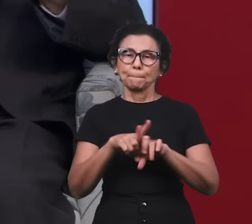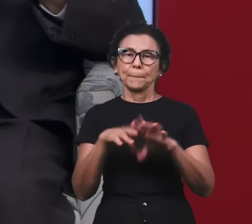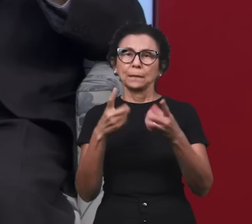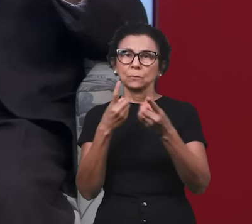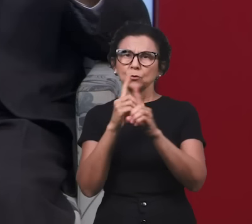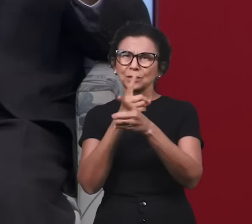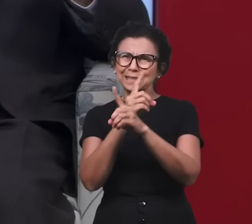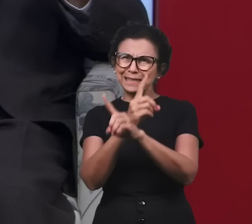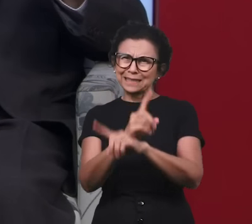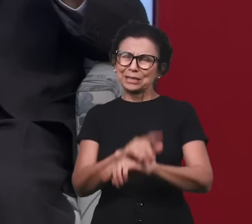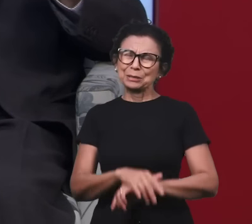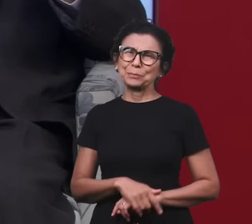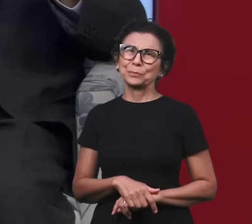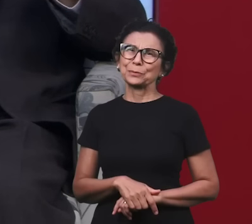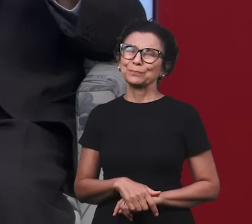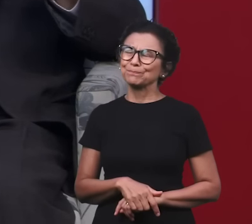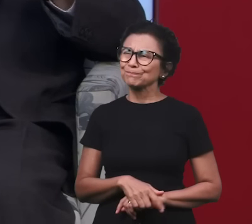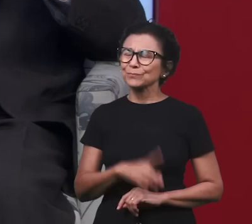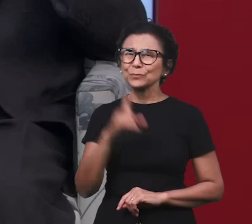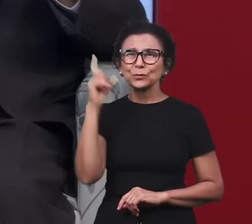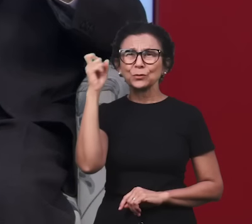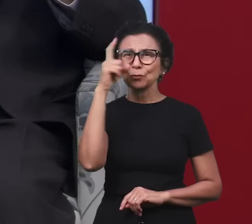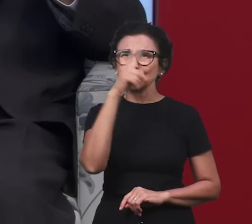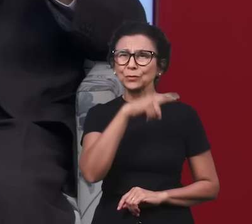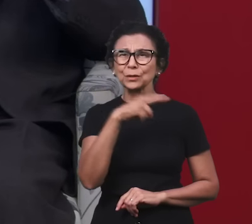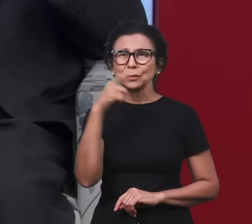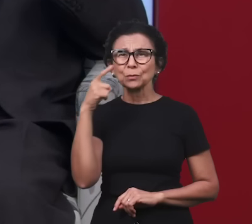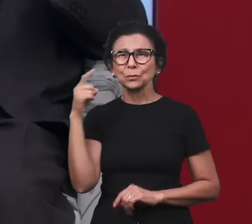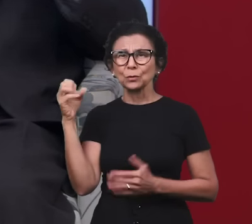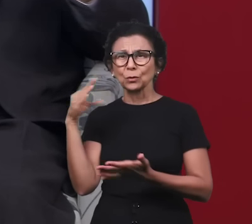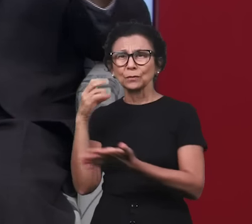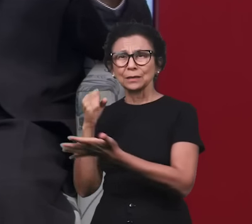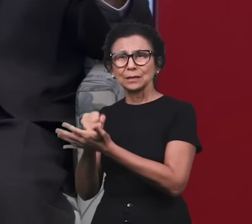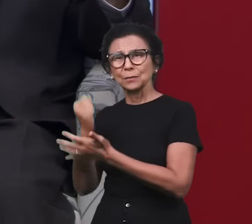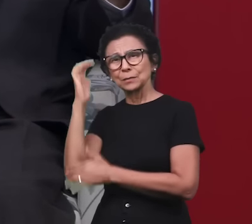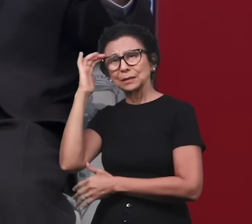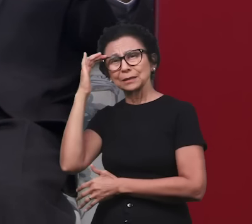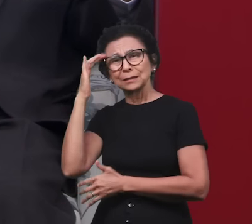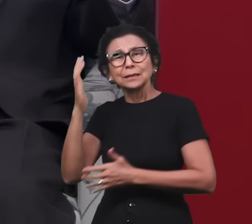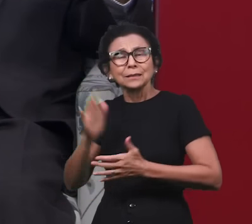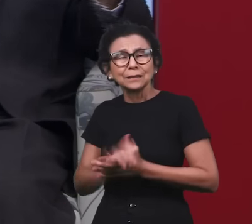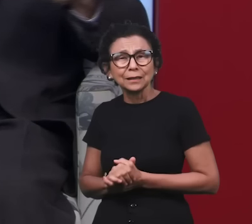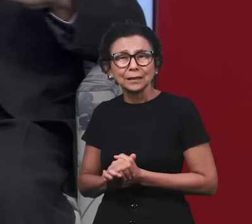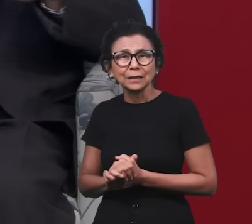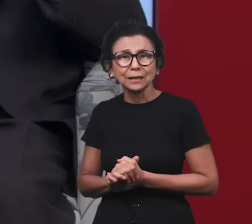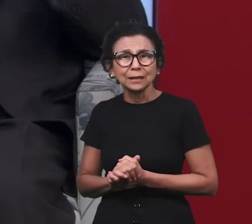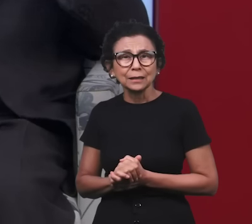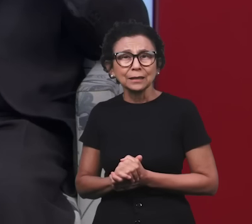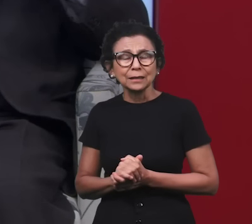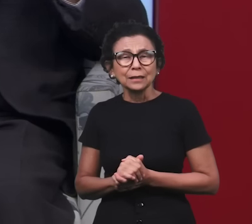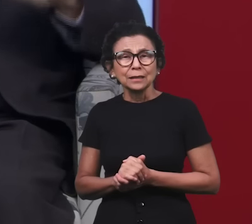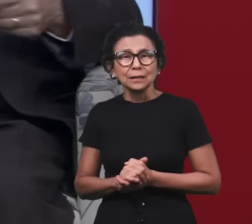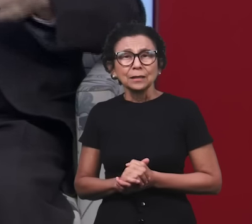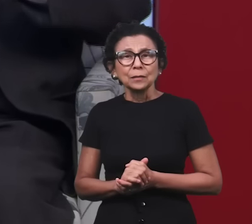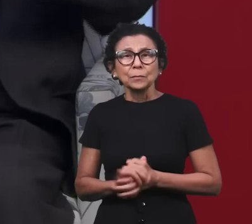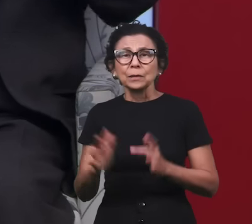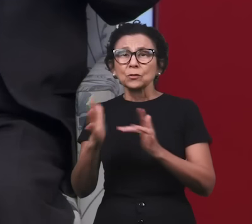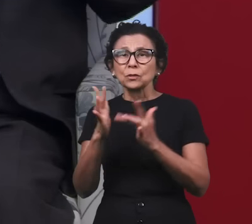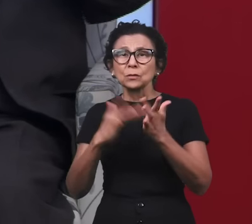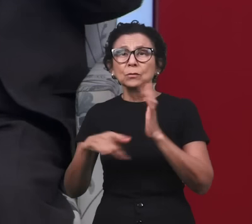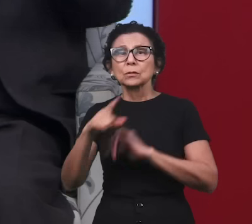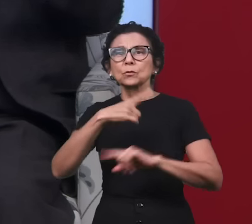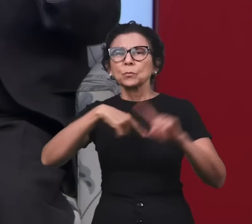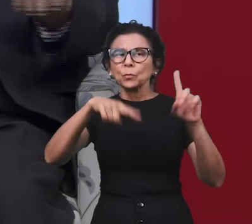tiveram grande dificuldade de entender o Novo Testamento depois que Jesus morreu na cruz. Já tinha feito a ceia, já